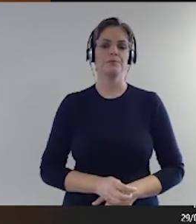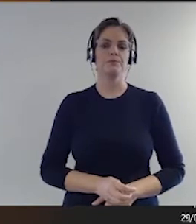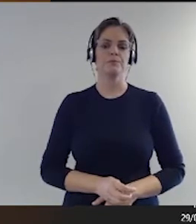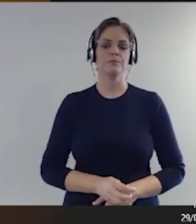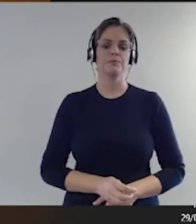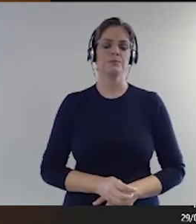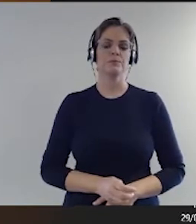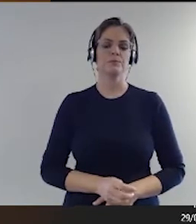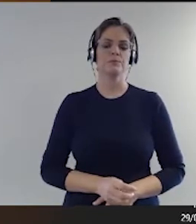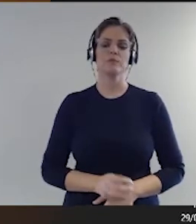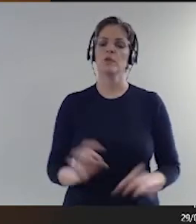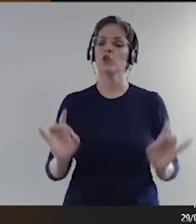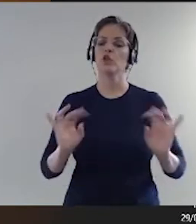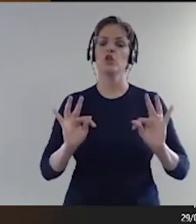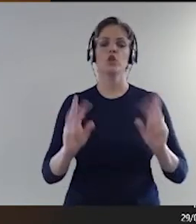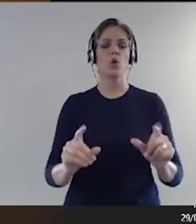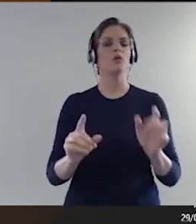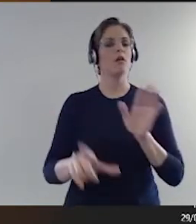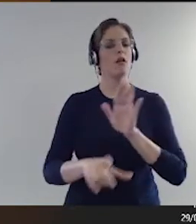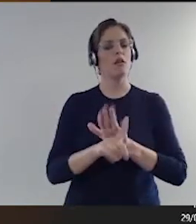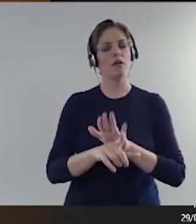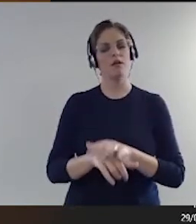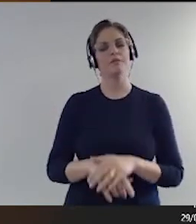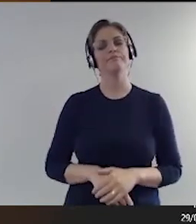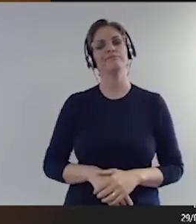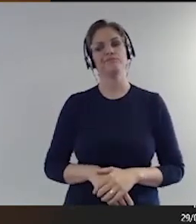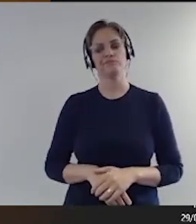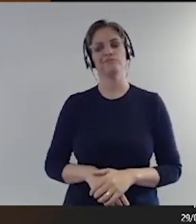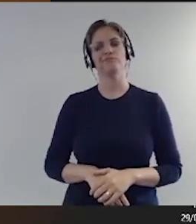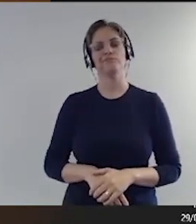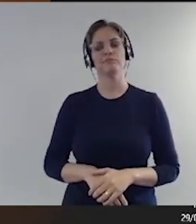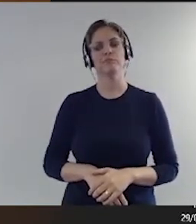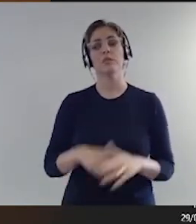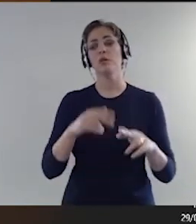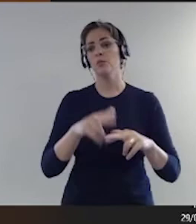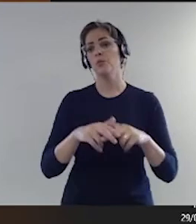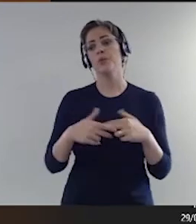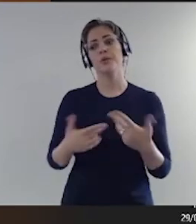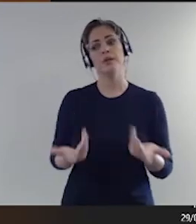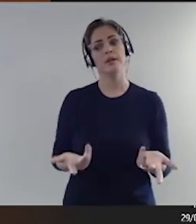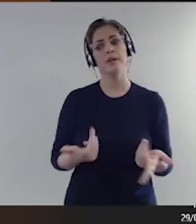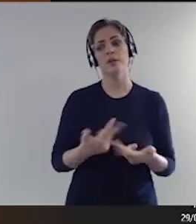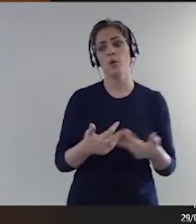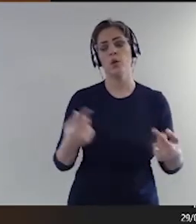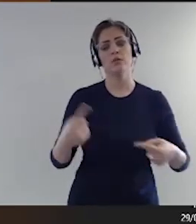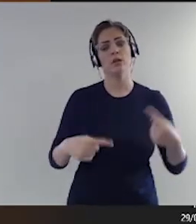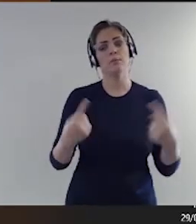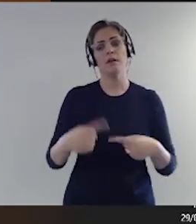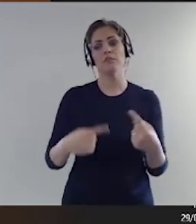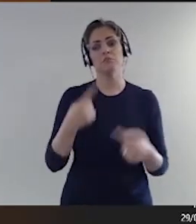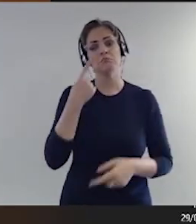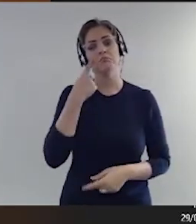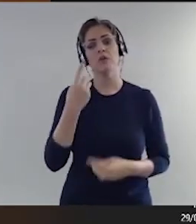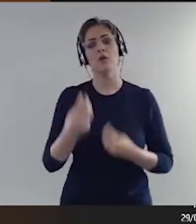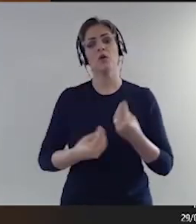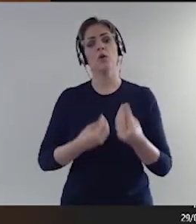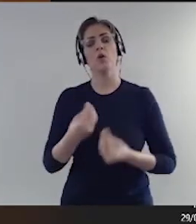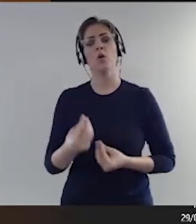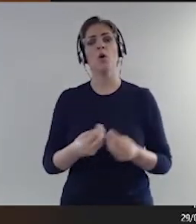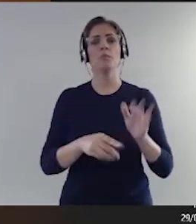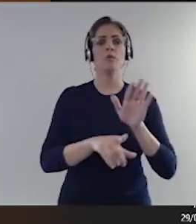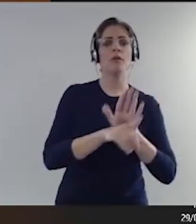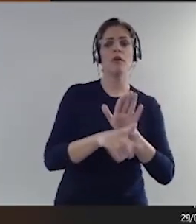da lei por completo, gerando, inclusive, uma grande questão a ser debatida, a relação do conflito de